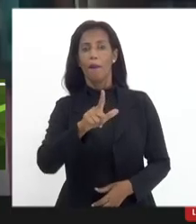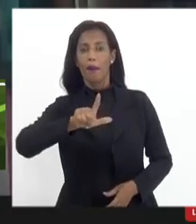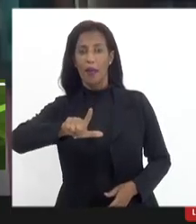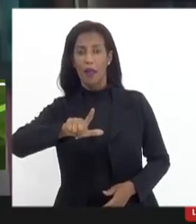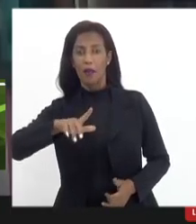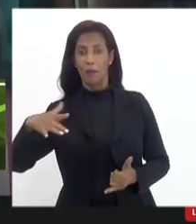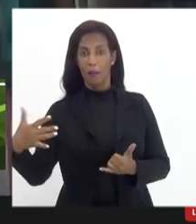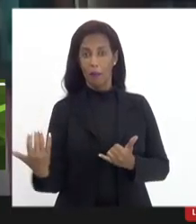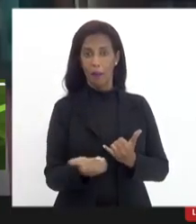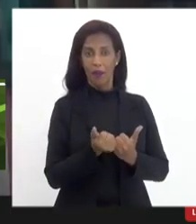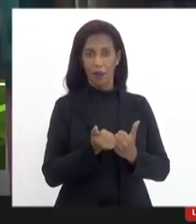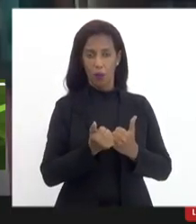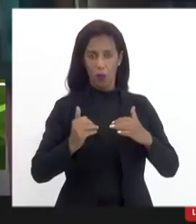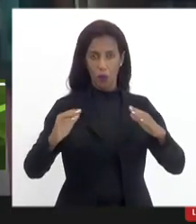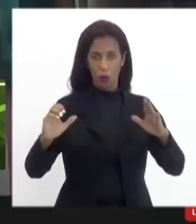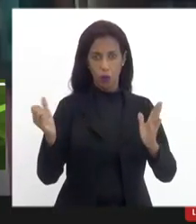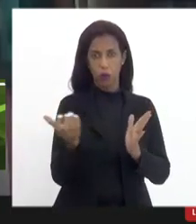exatamente,